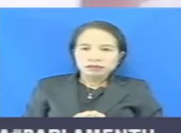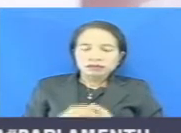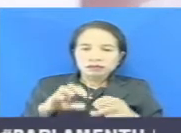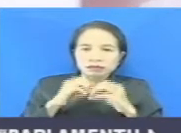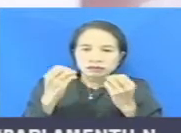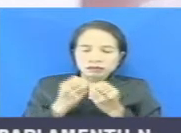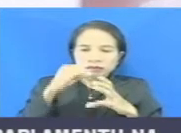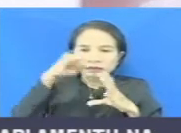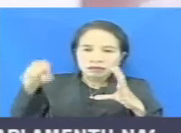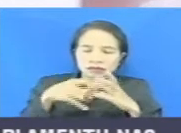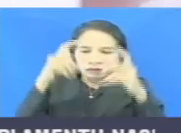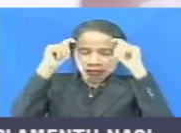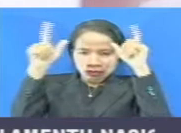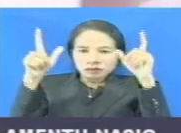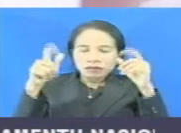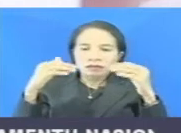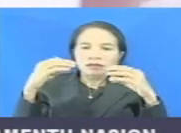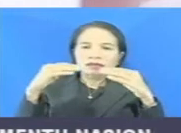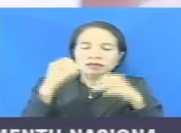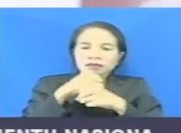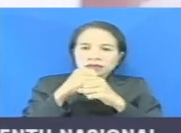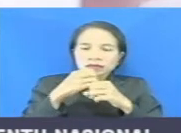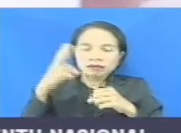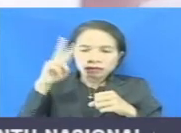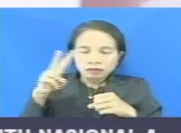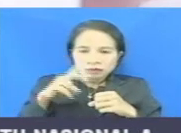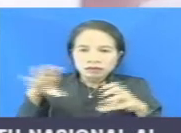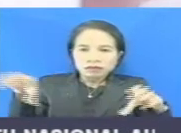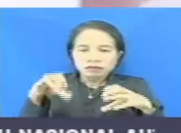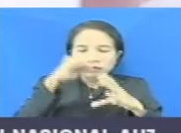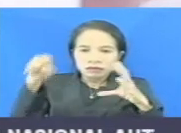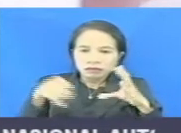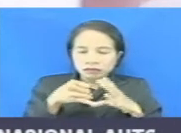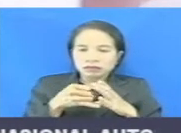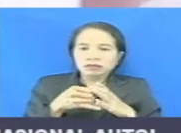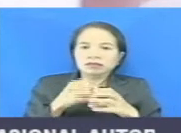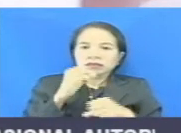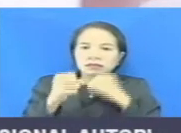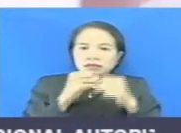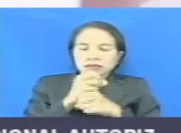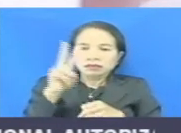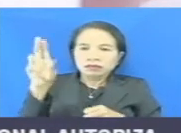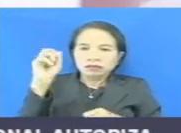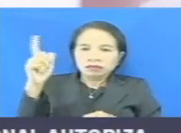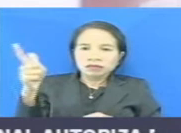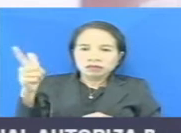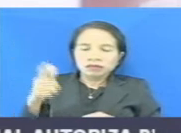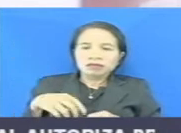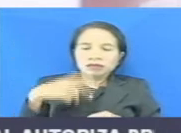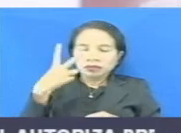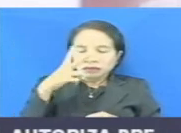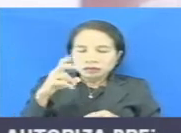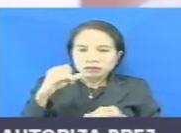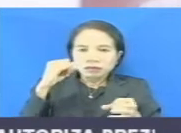Organização Jornalista Timor-Leste Press União, relava a avaliação para serviços jornalistas durante Tina Rihunrua Ruanulo. Termete acompanha a